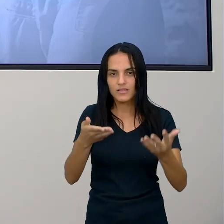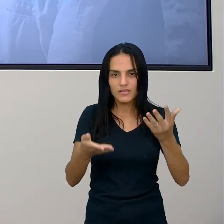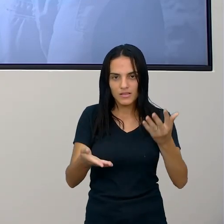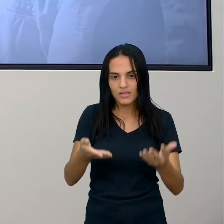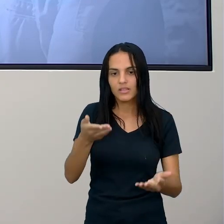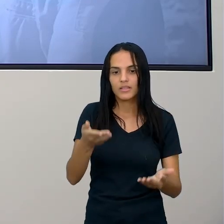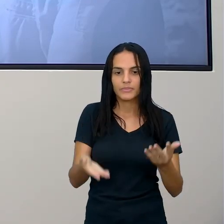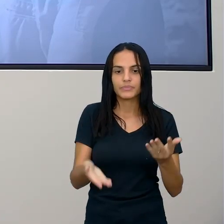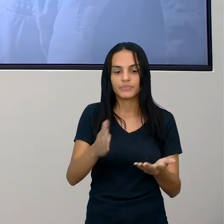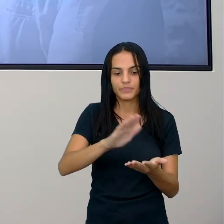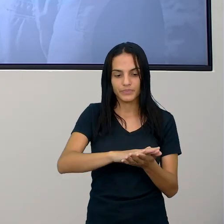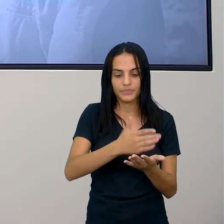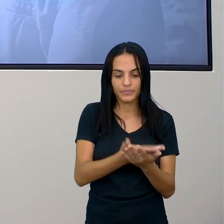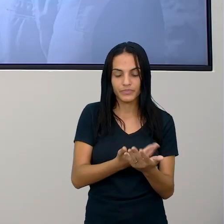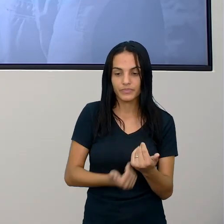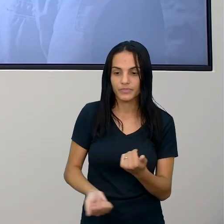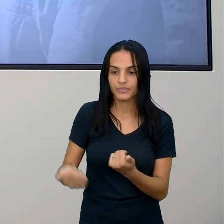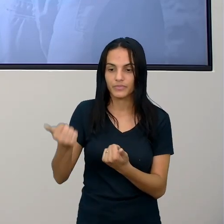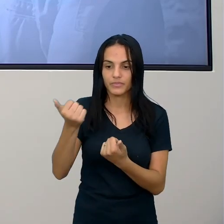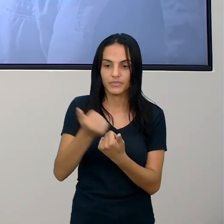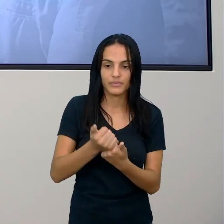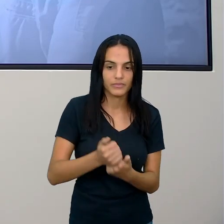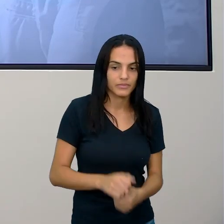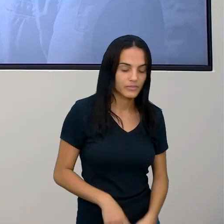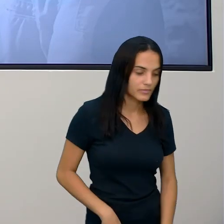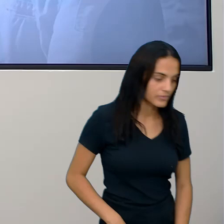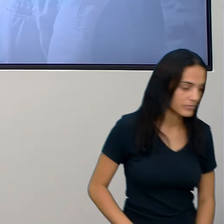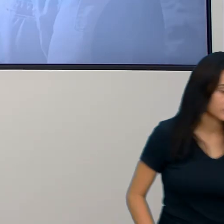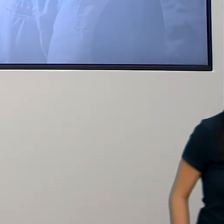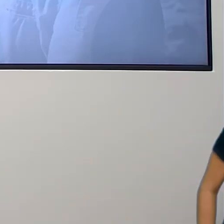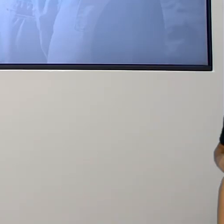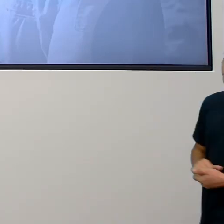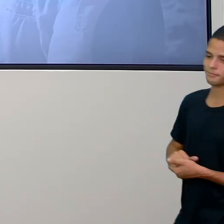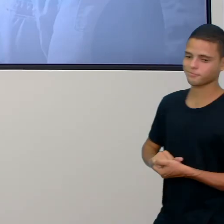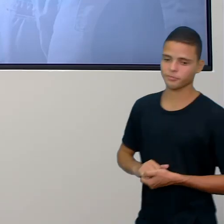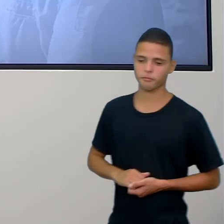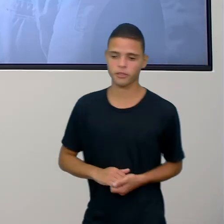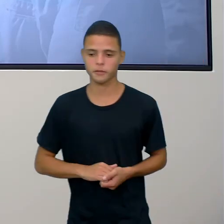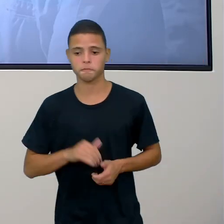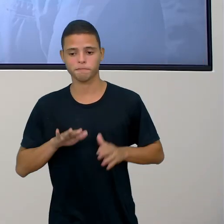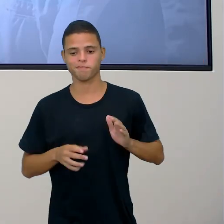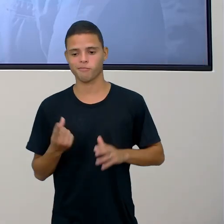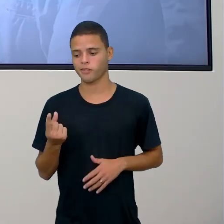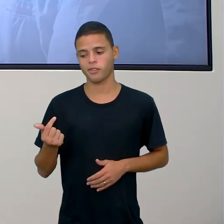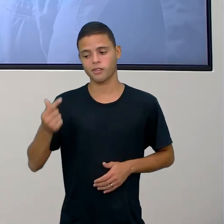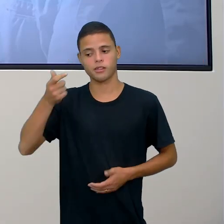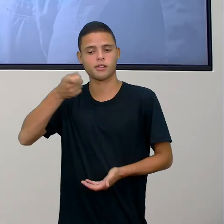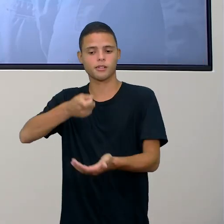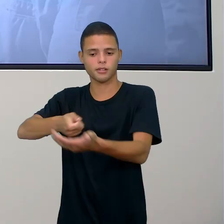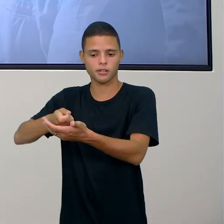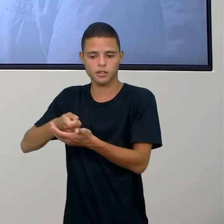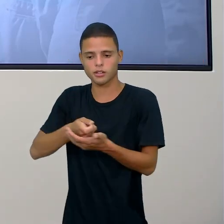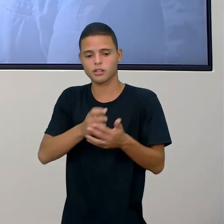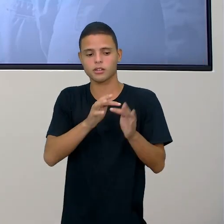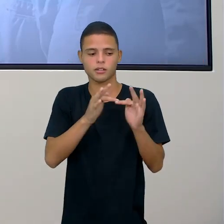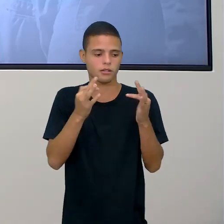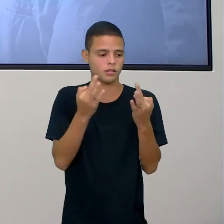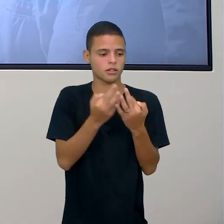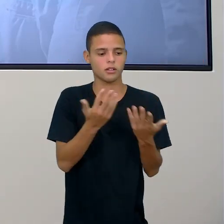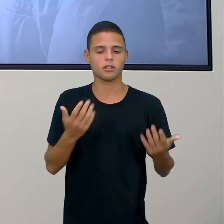a condição material de uma pessoa, o poder aquisitivo de uma família, o